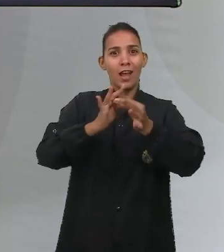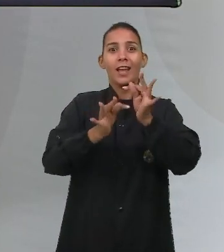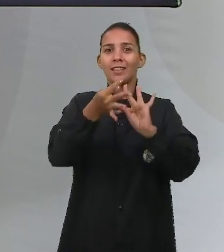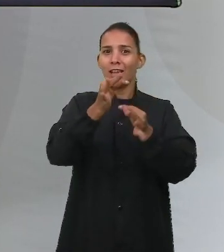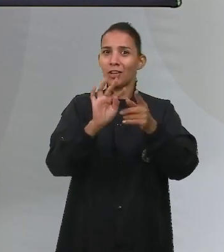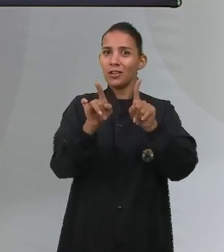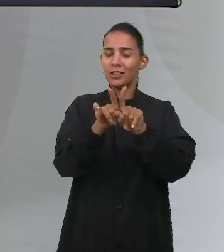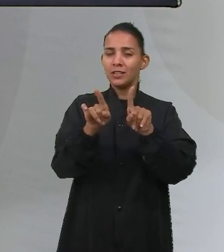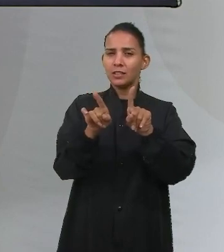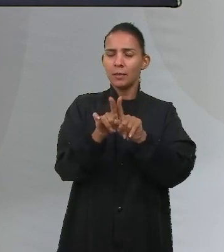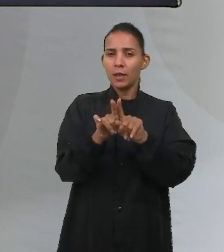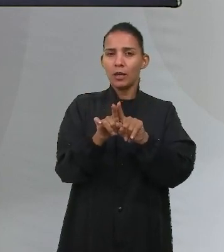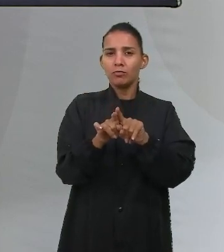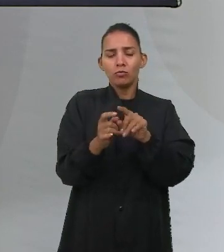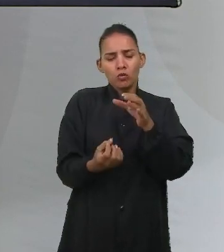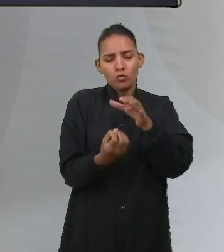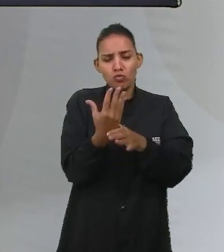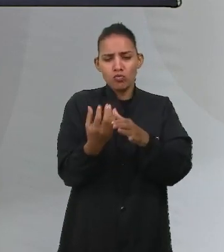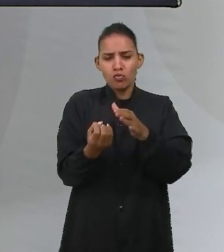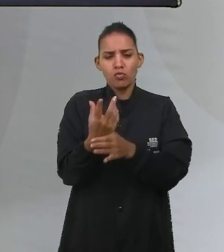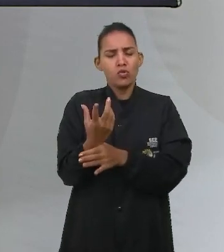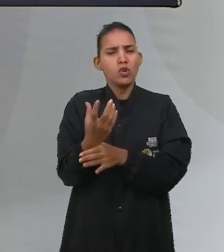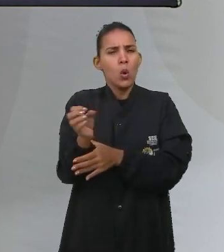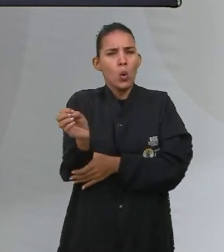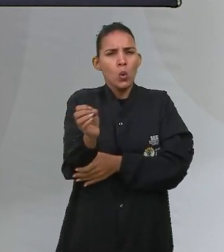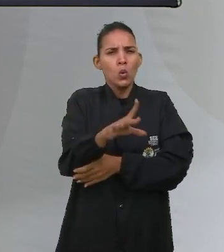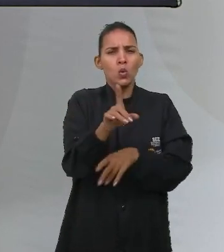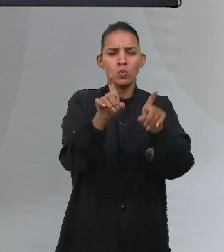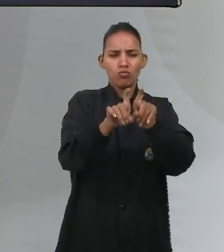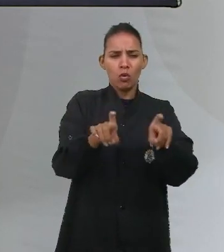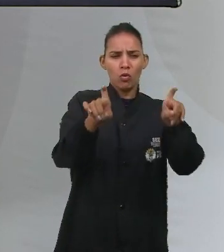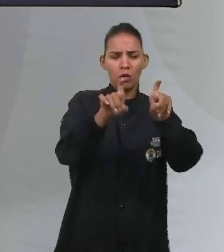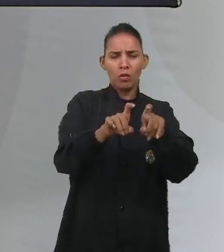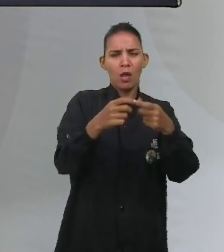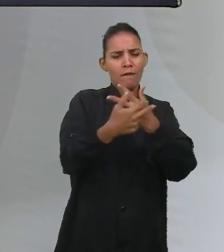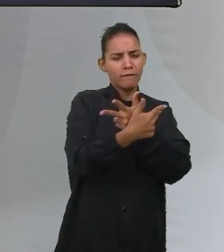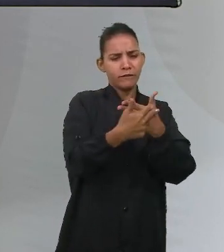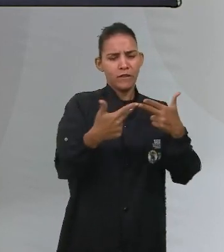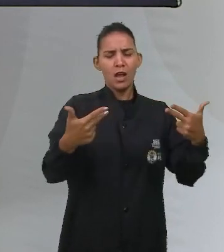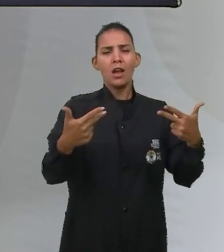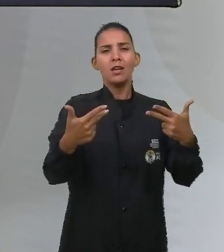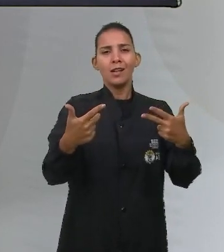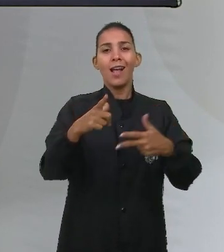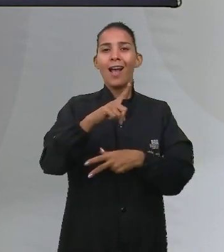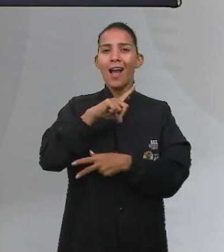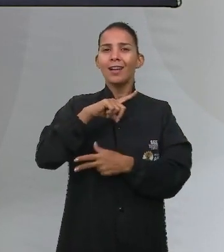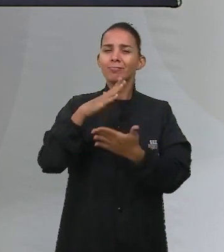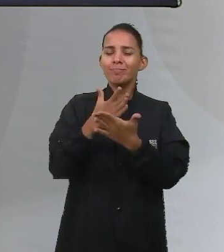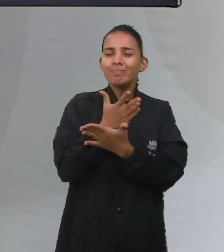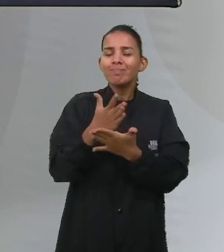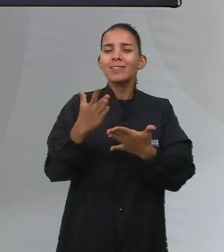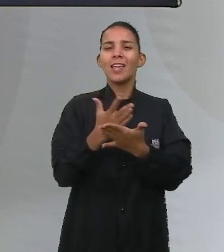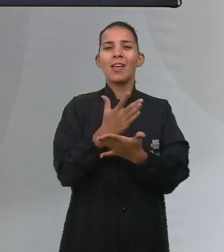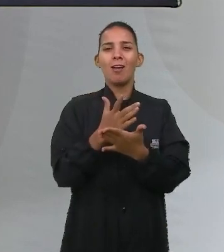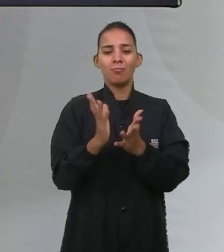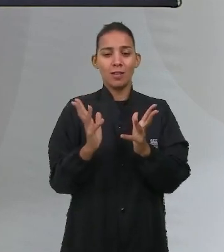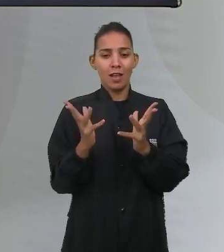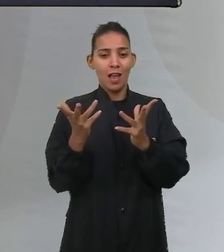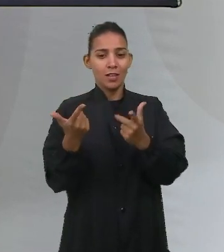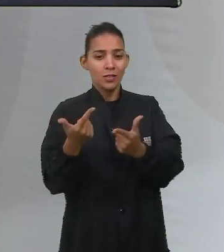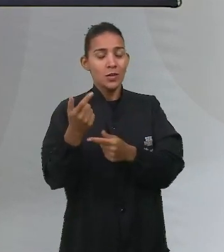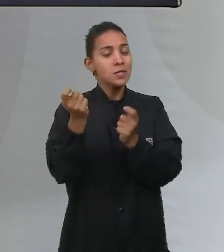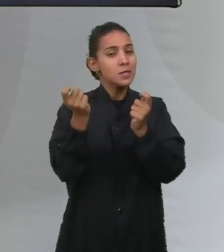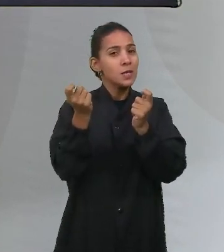novos equipamentos, existem várias operações robotizadas, automatizadas, em que